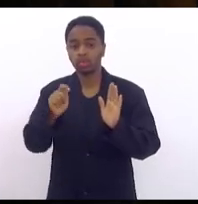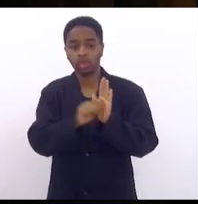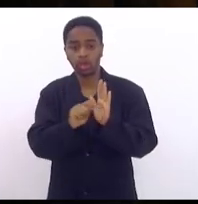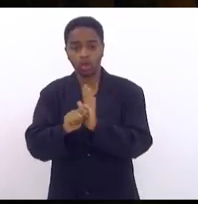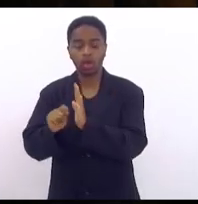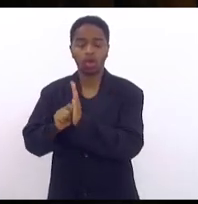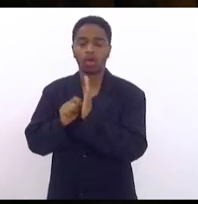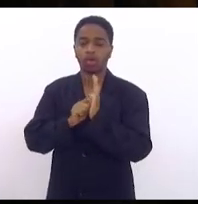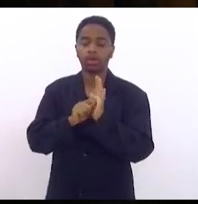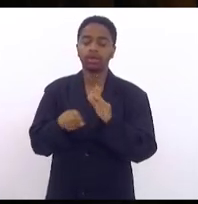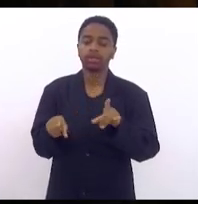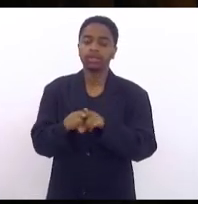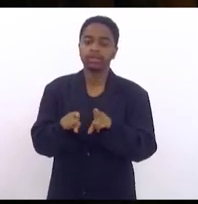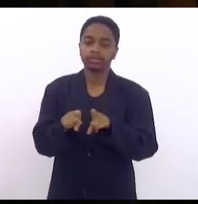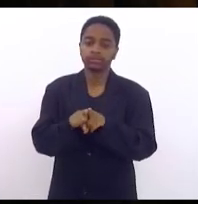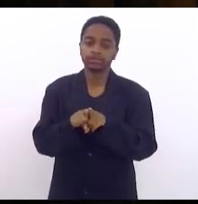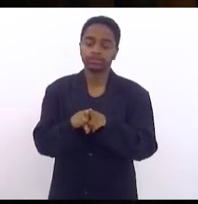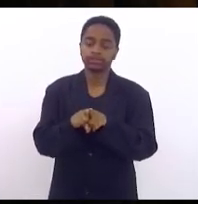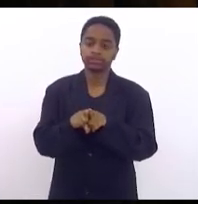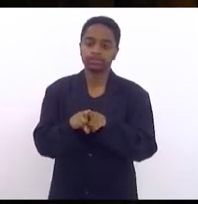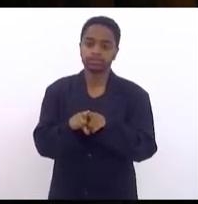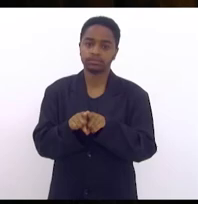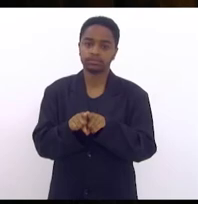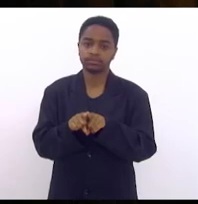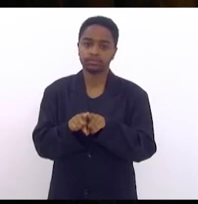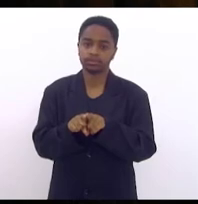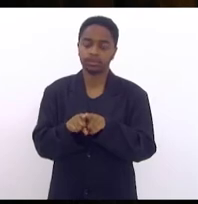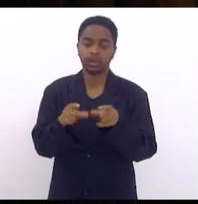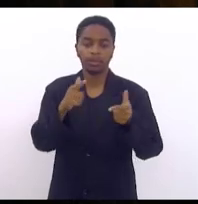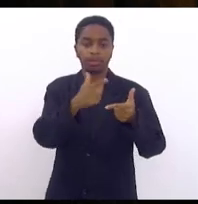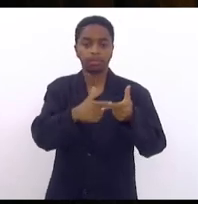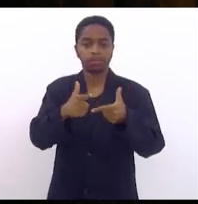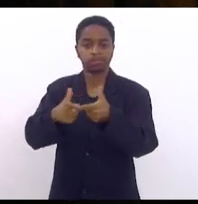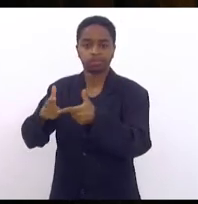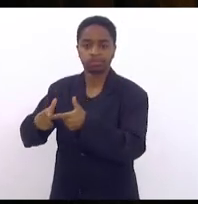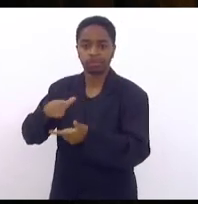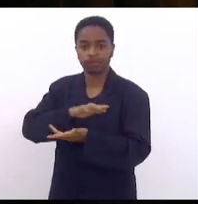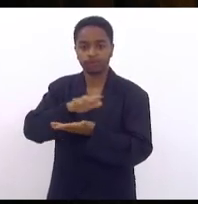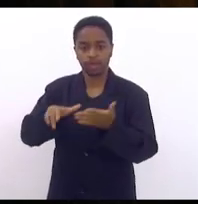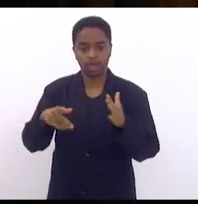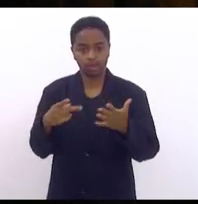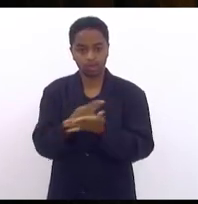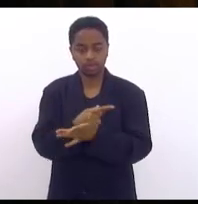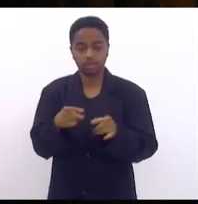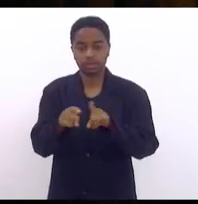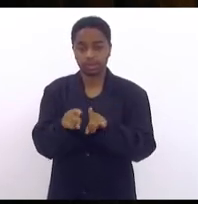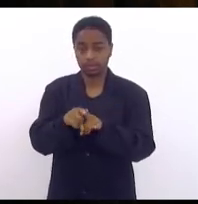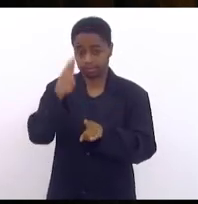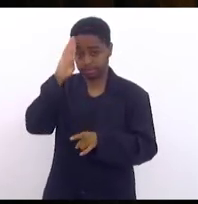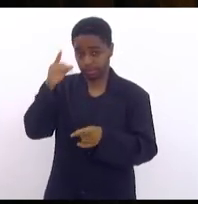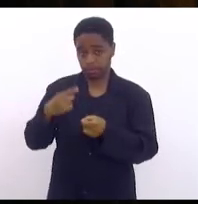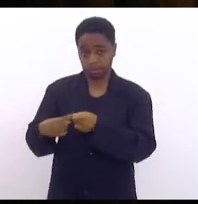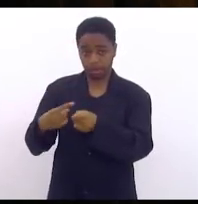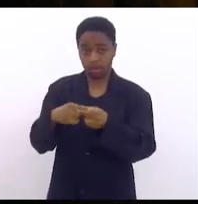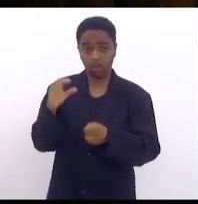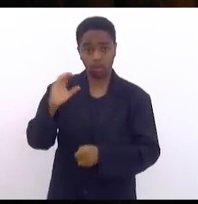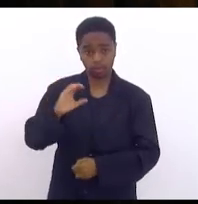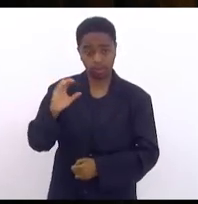drogadição, que é tudo aquilo e as mazelas que têm acontecido, sobretudo no bairro de Copacabana, que